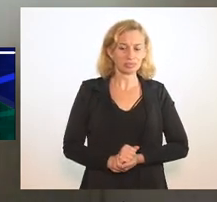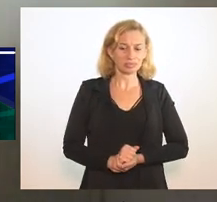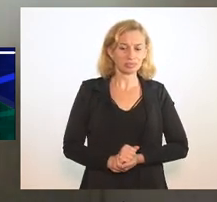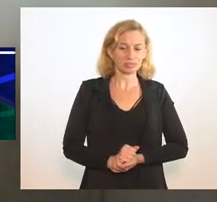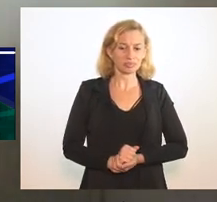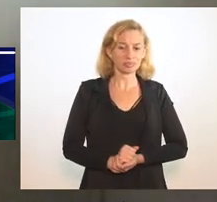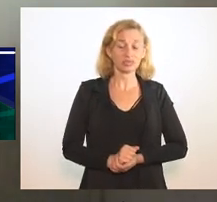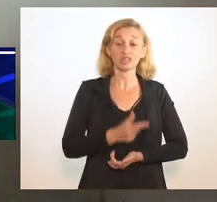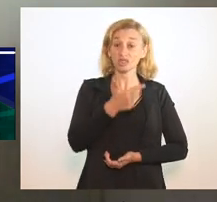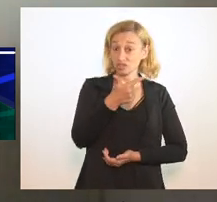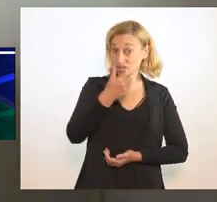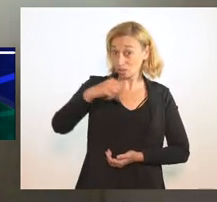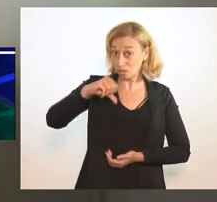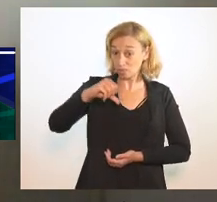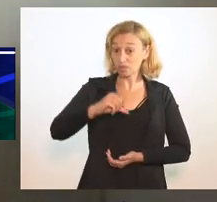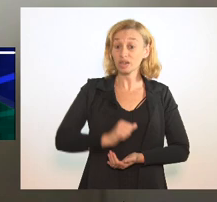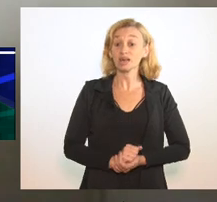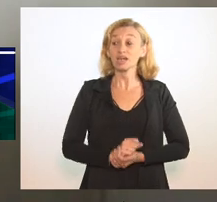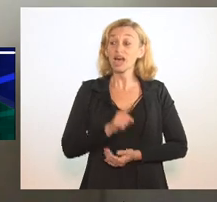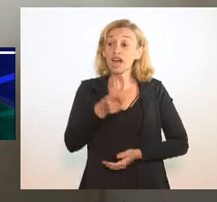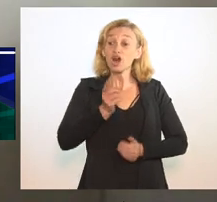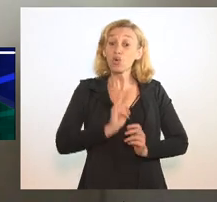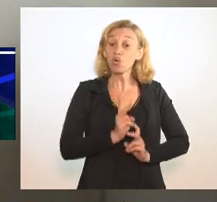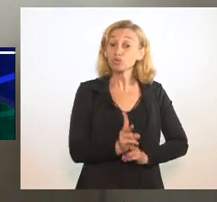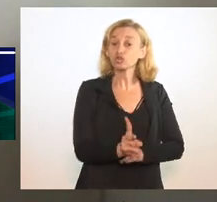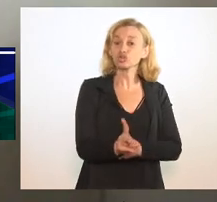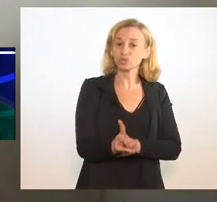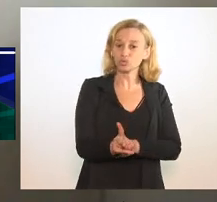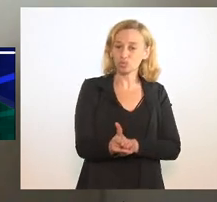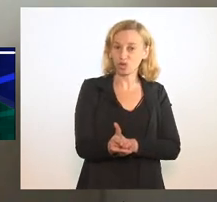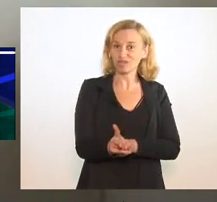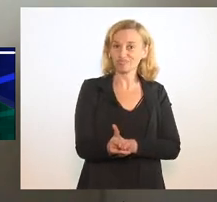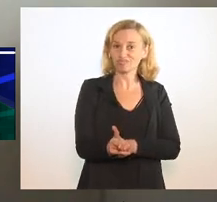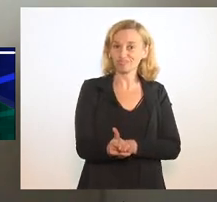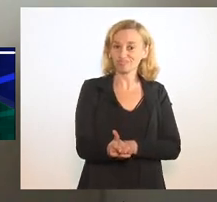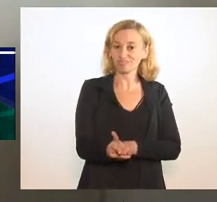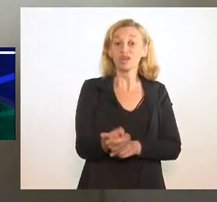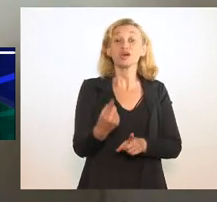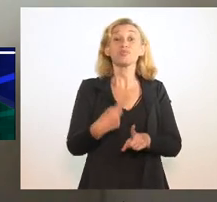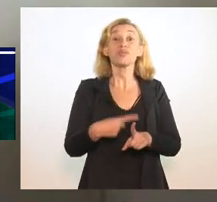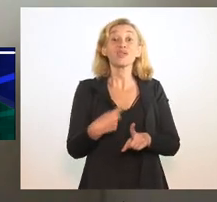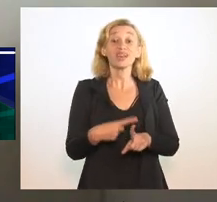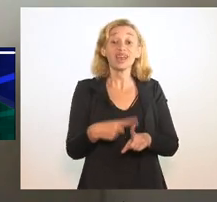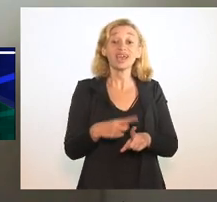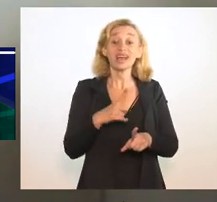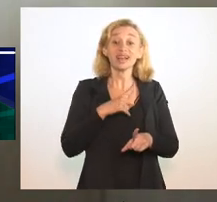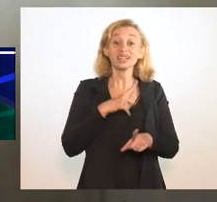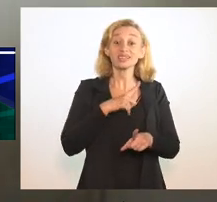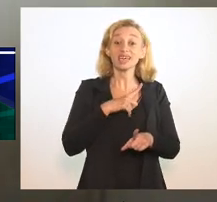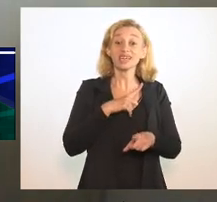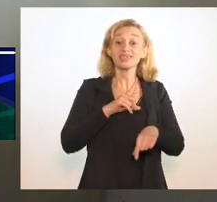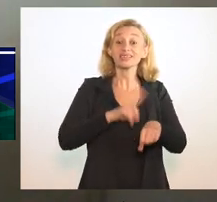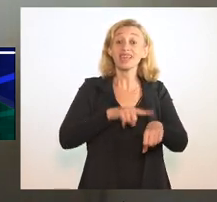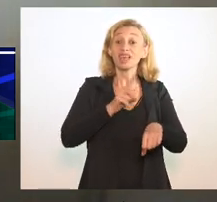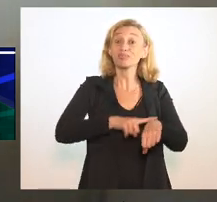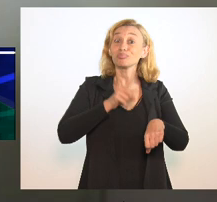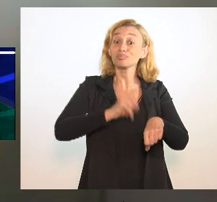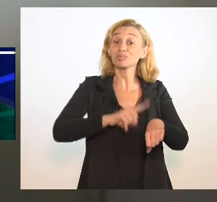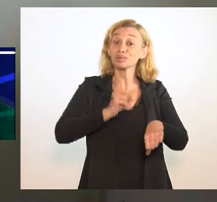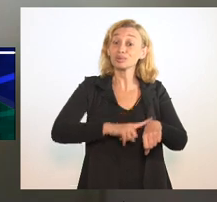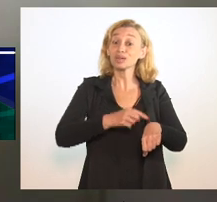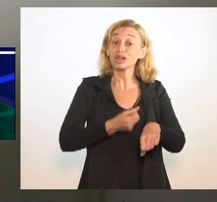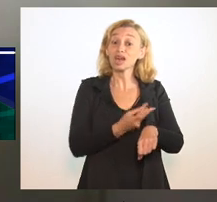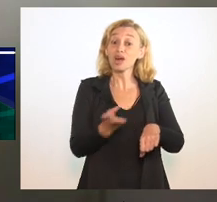de 19, ela continua vigente, porque ela tem validade